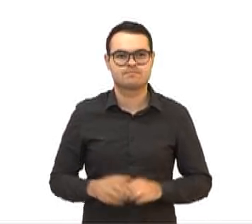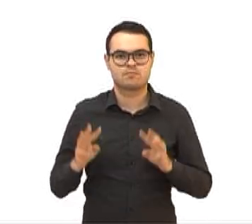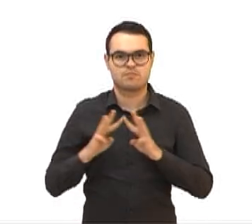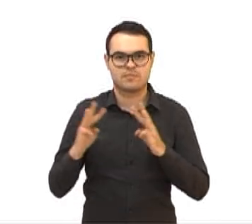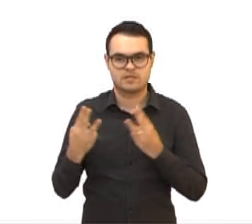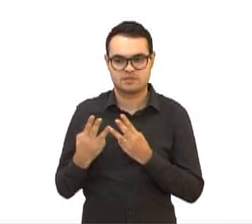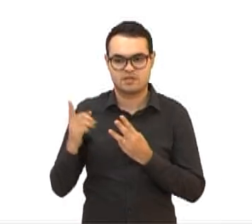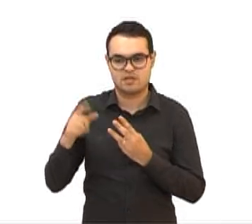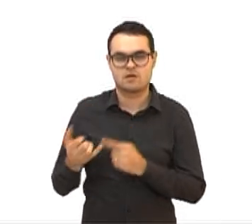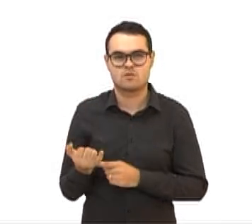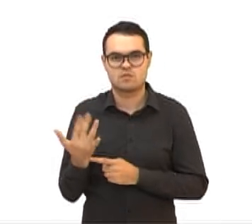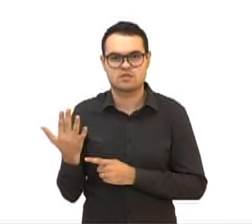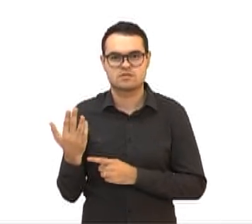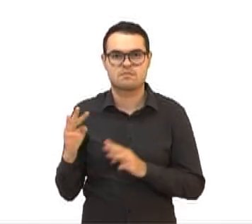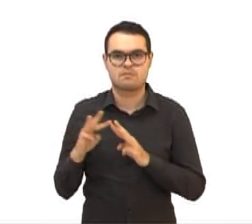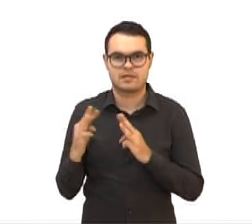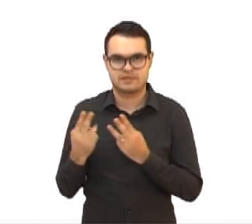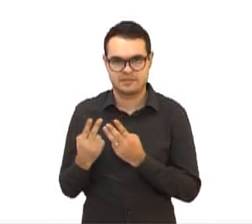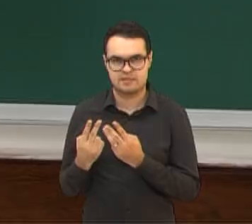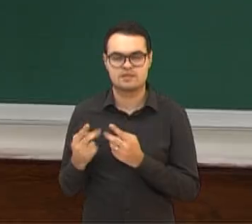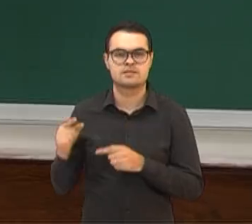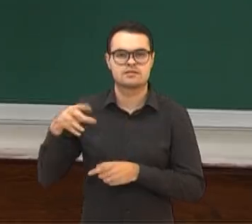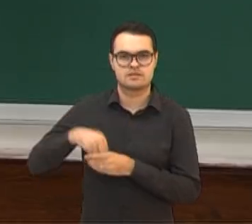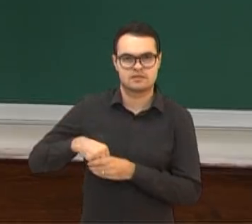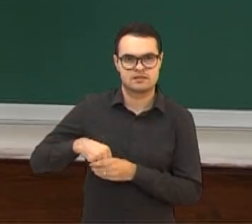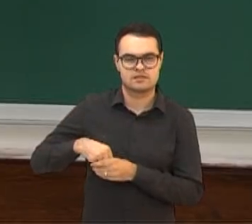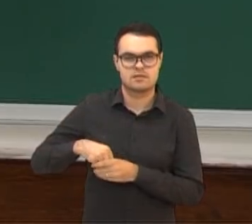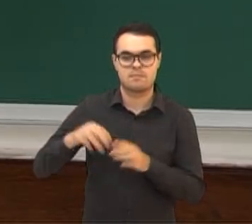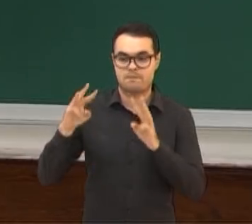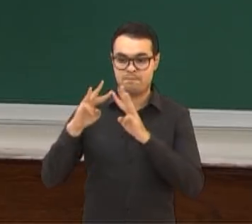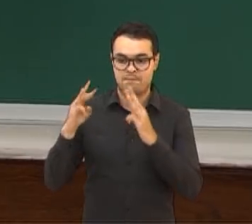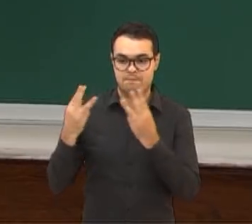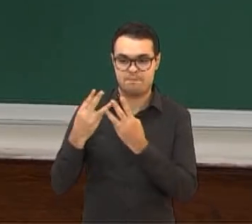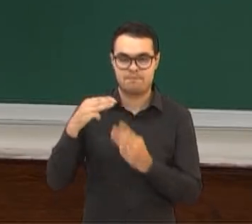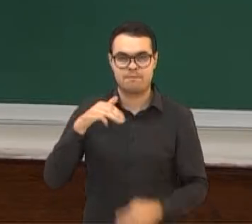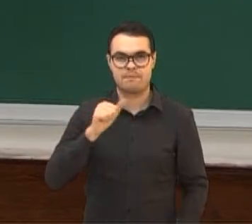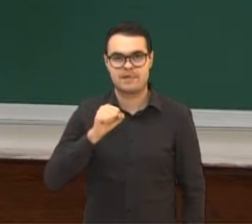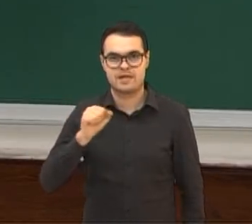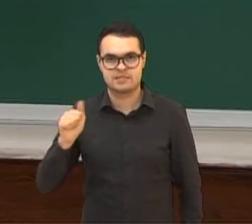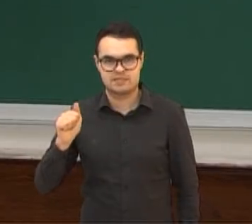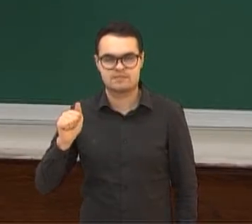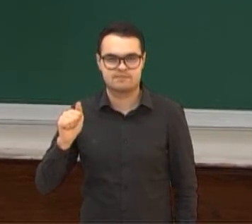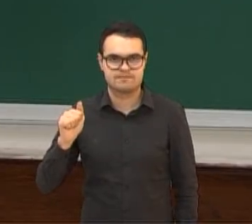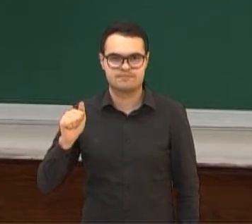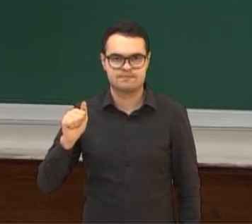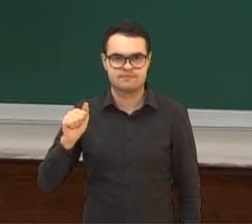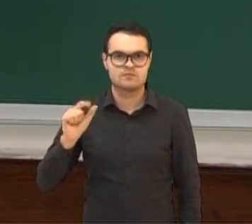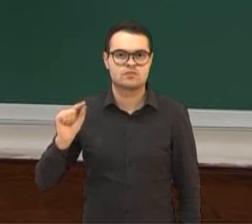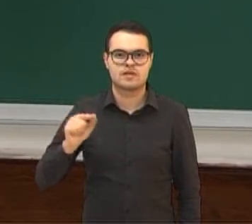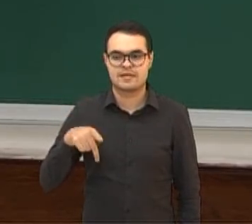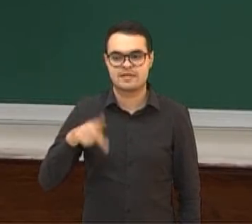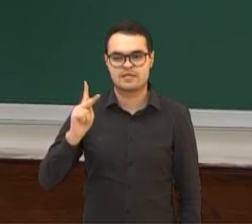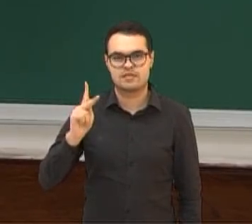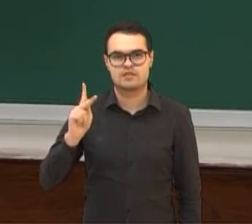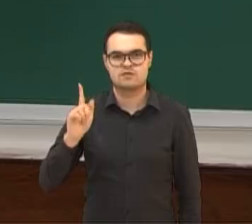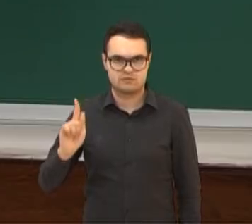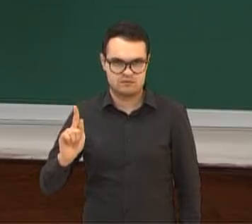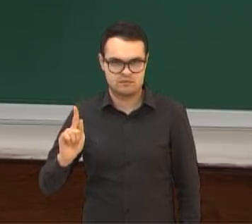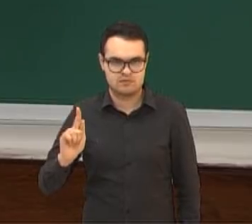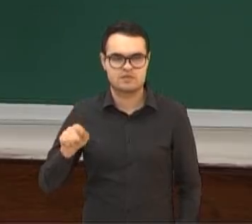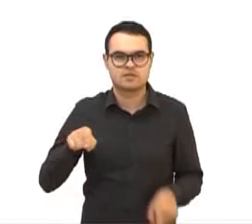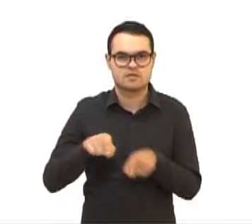é a quantidade de matéria e nós usamos então para falar da massa de uma maneira mais cotidiana, quilogramas e